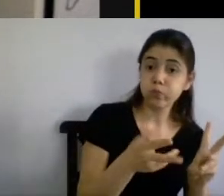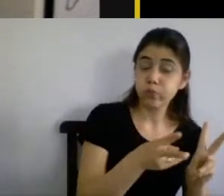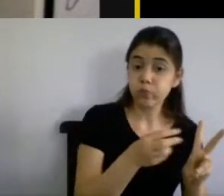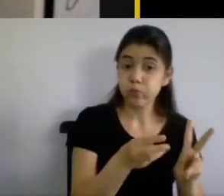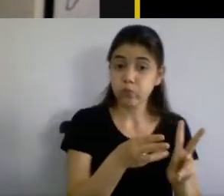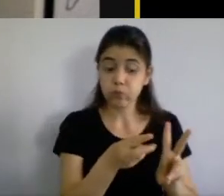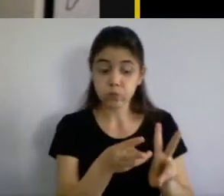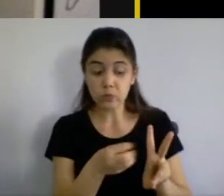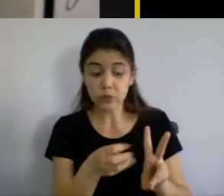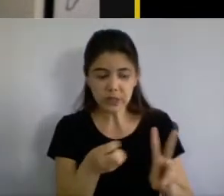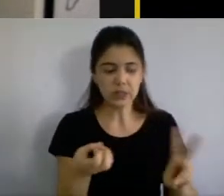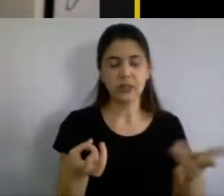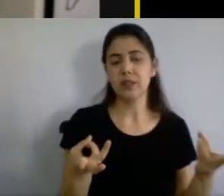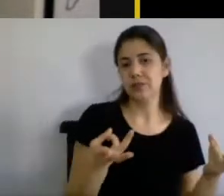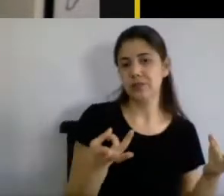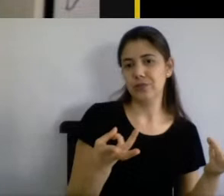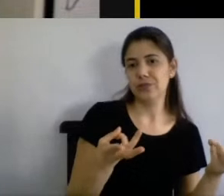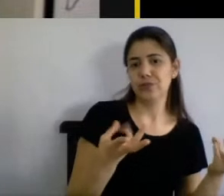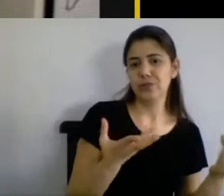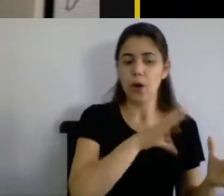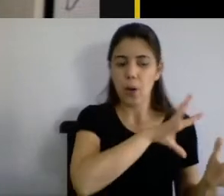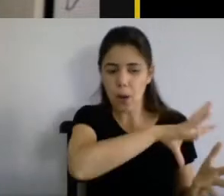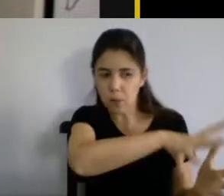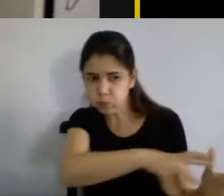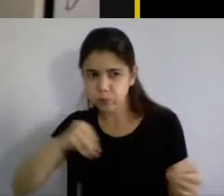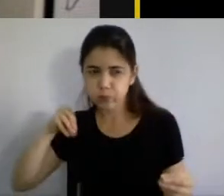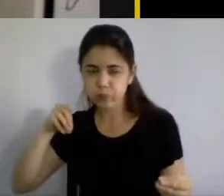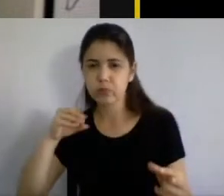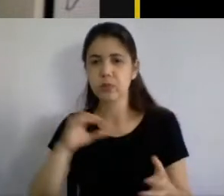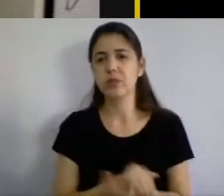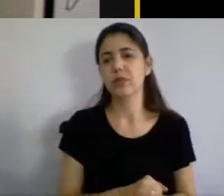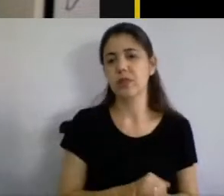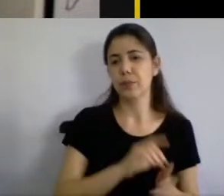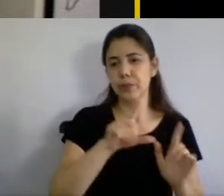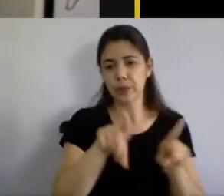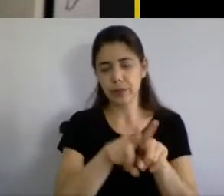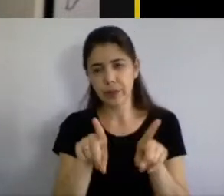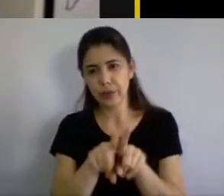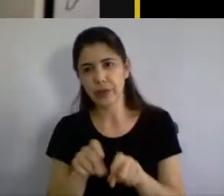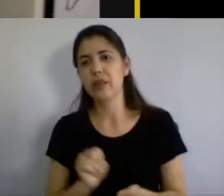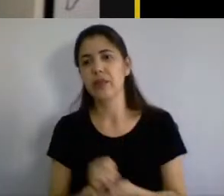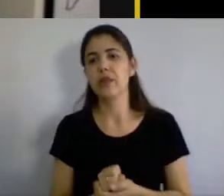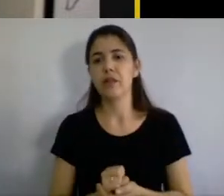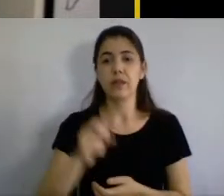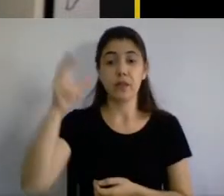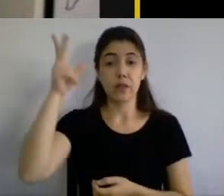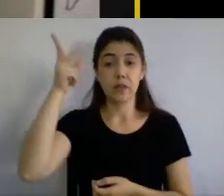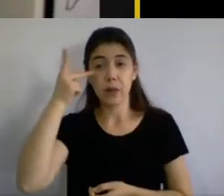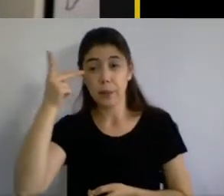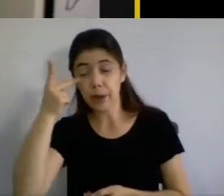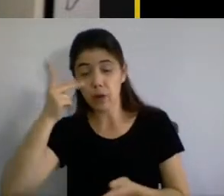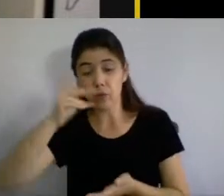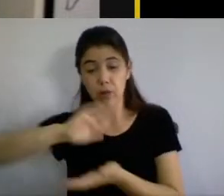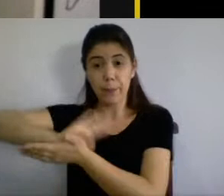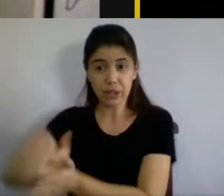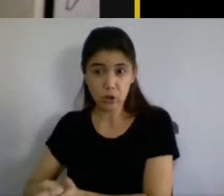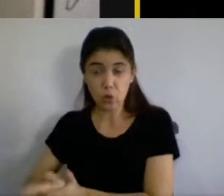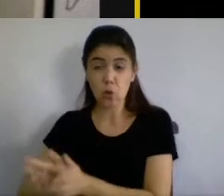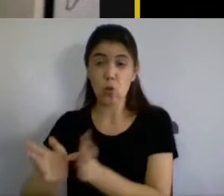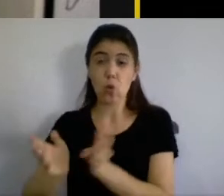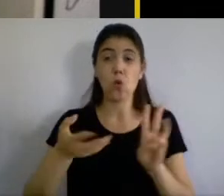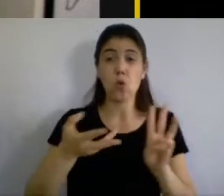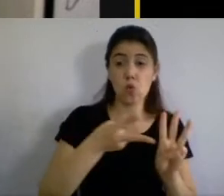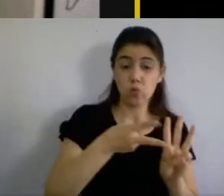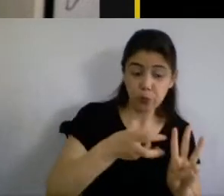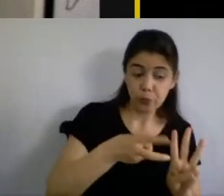assassinos de índios, depois os grandes fazendeiros de açúcar do Nordeste e os fazendeiros de café do